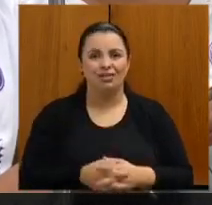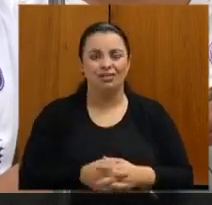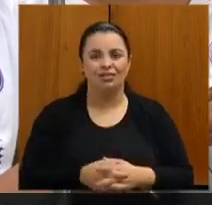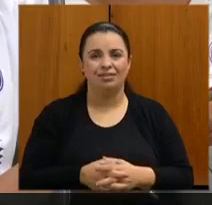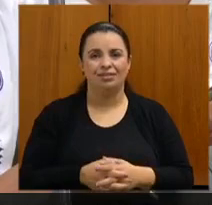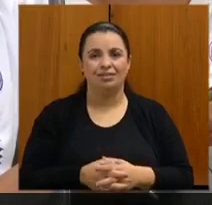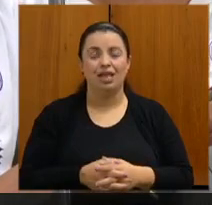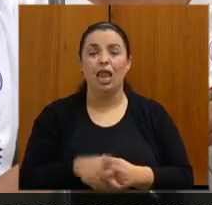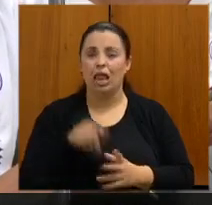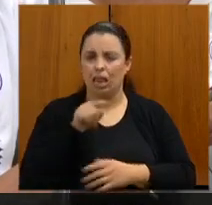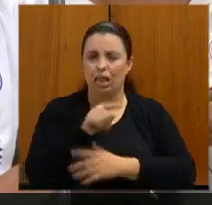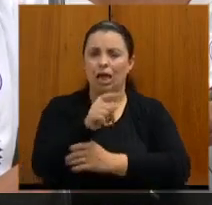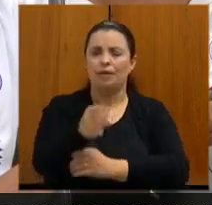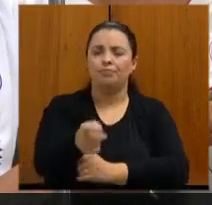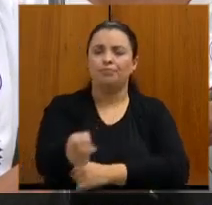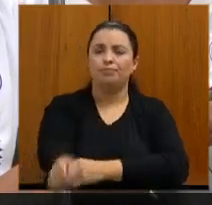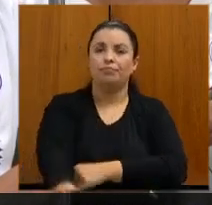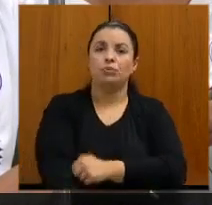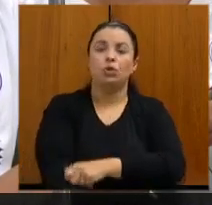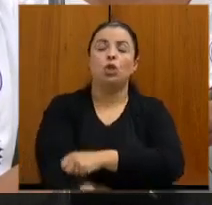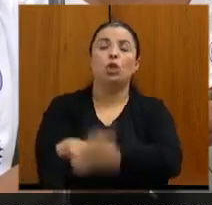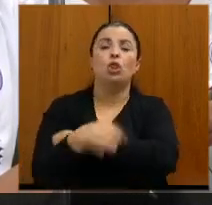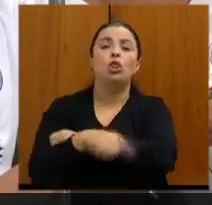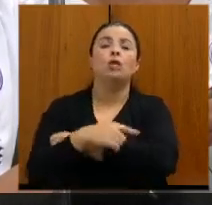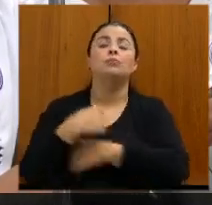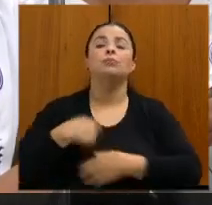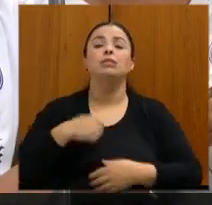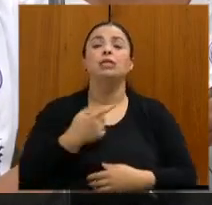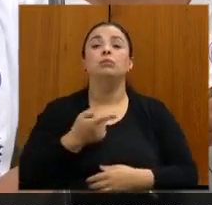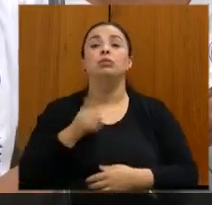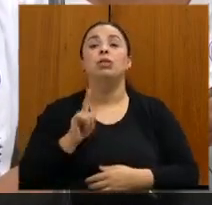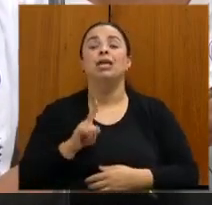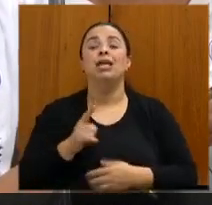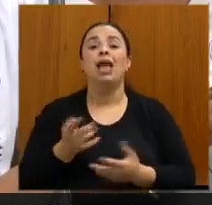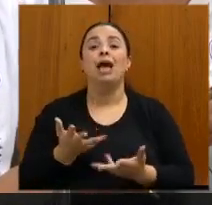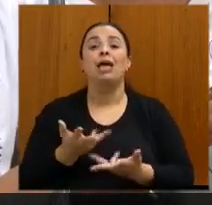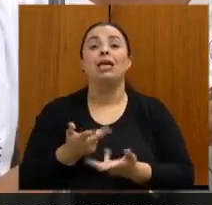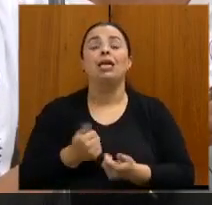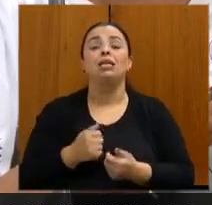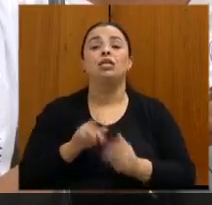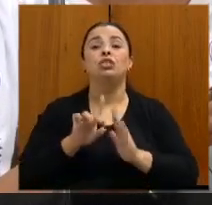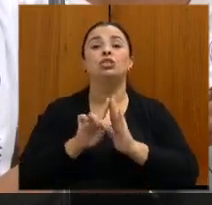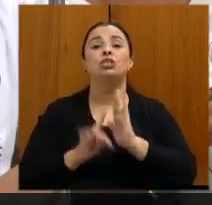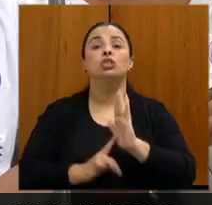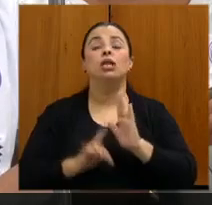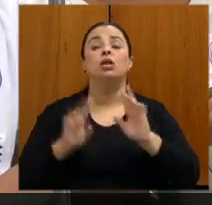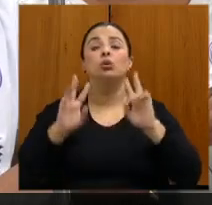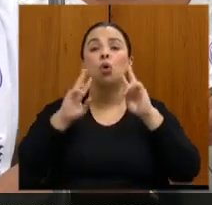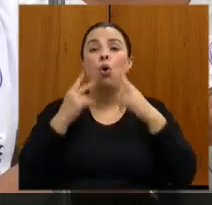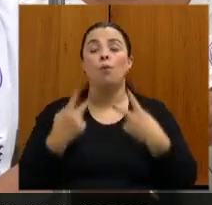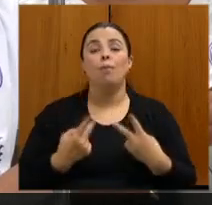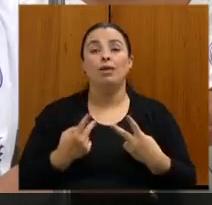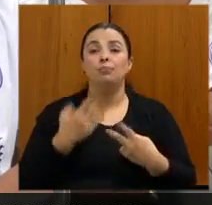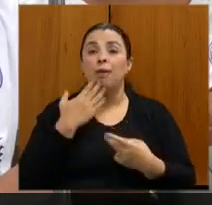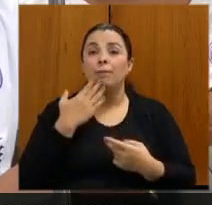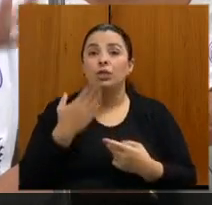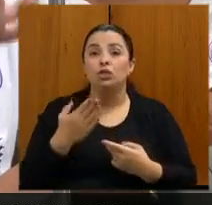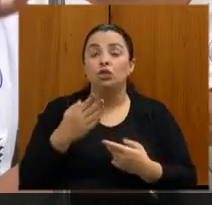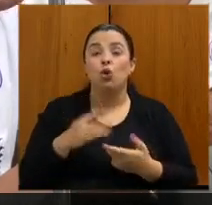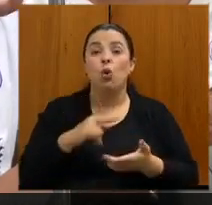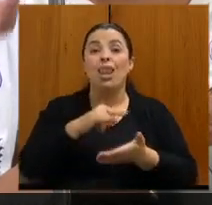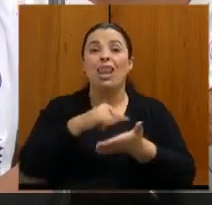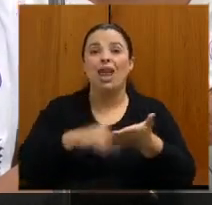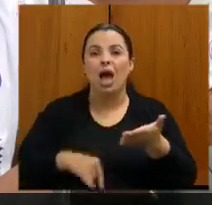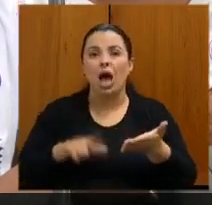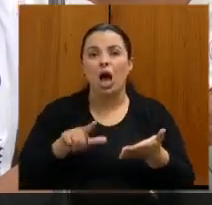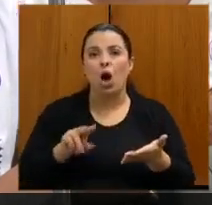no na clínica de Direitos Humanos da UFMG para poder pedir um Aldo para explicar para